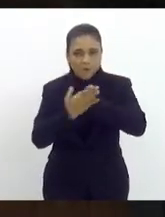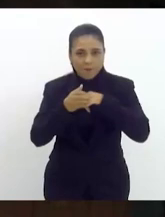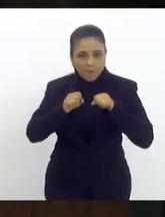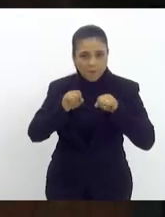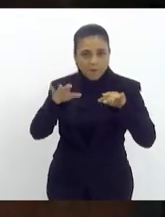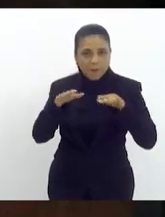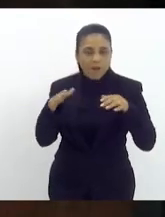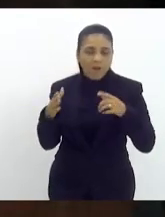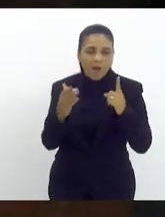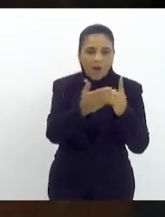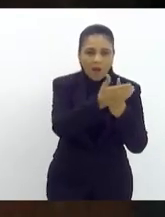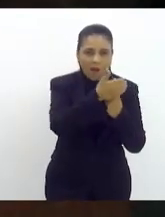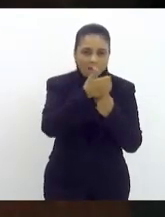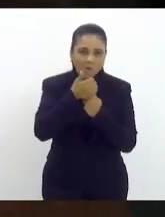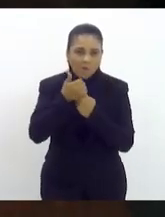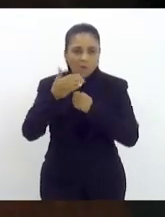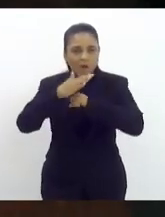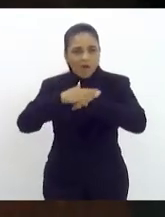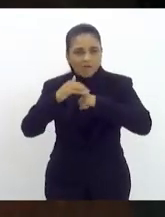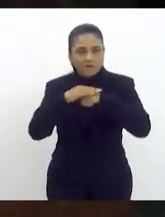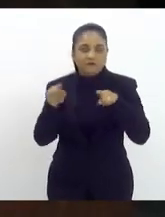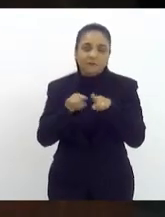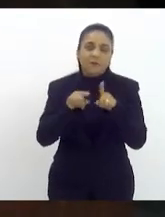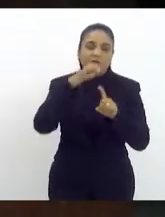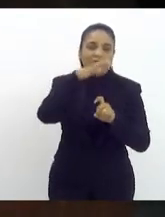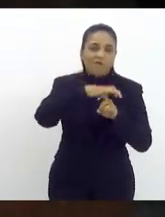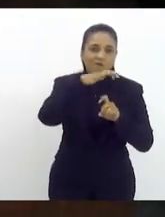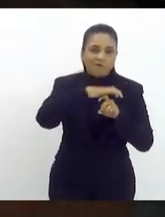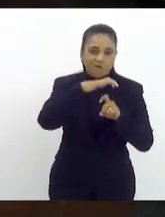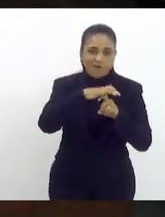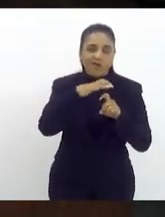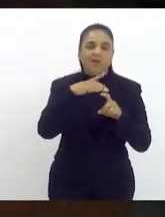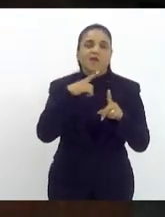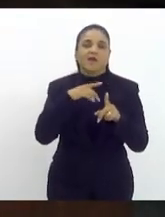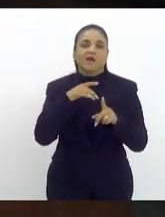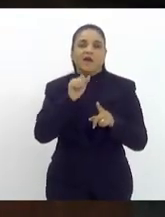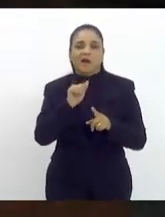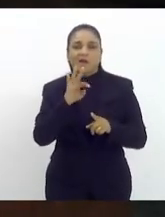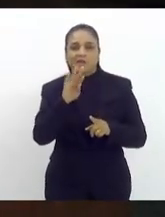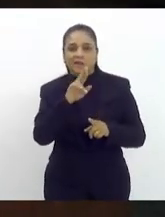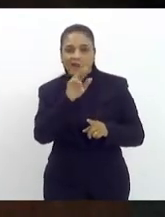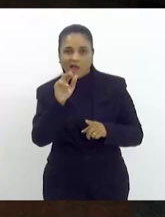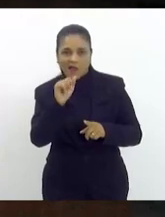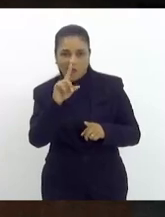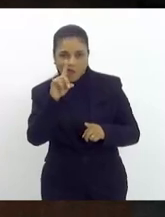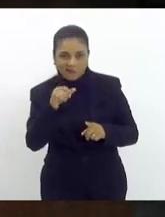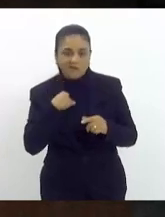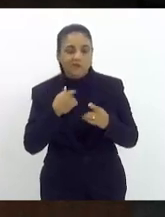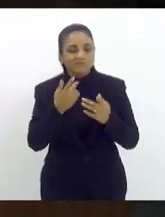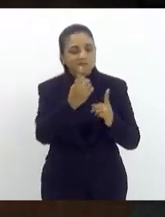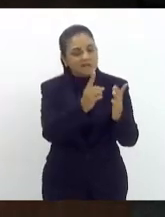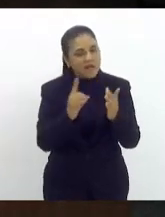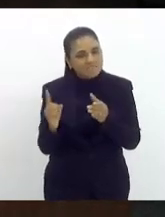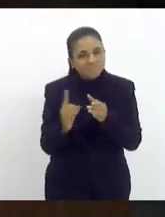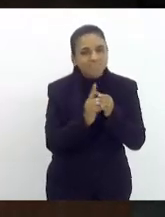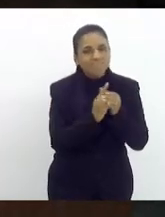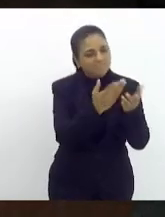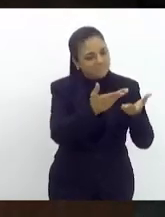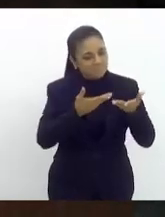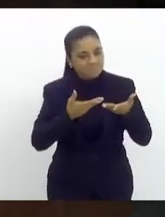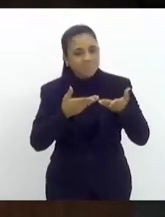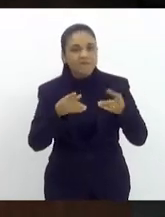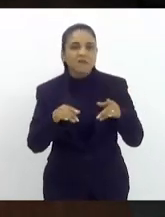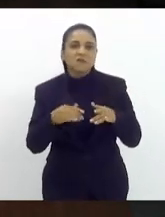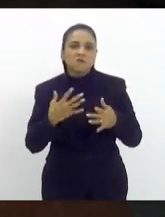afeto. E na Feira do Aterrado, eu fui muito bem recebida também pela população e fiquei comovida com a morte do